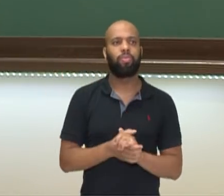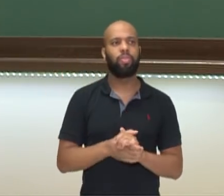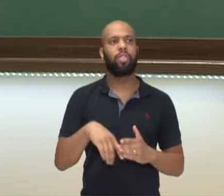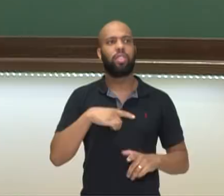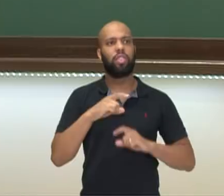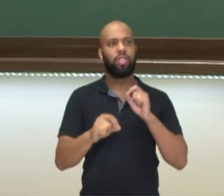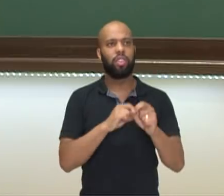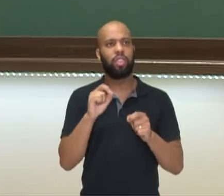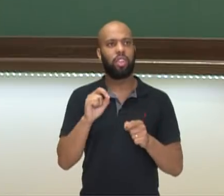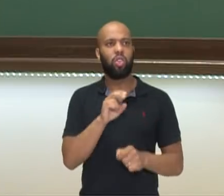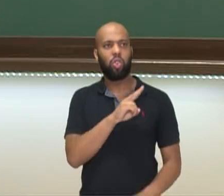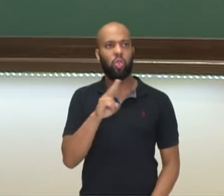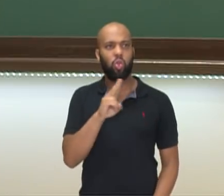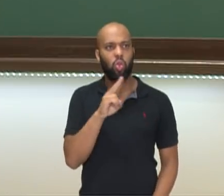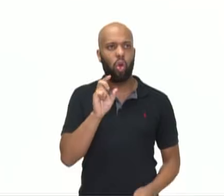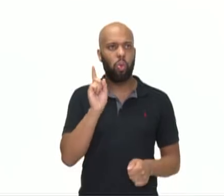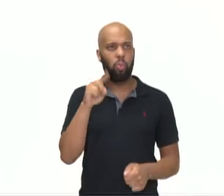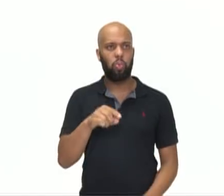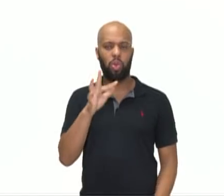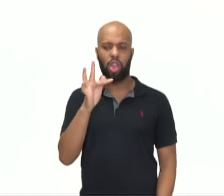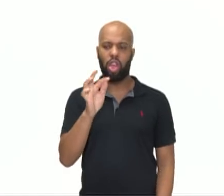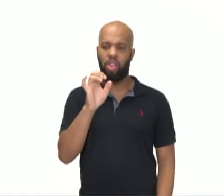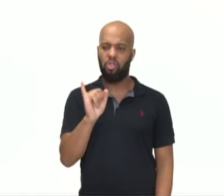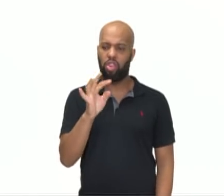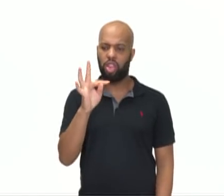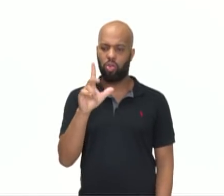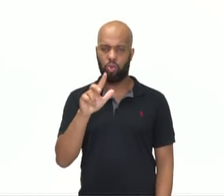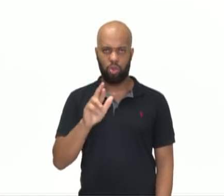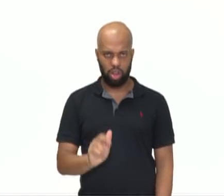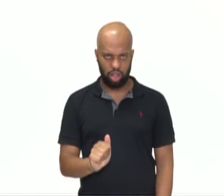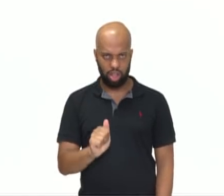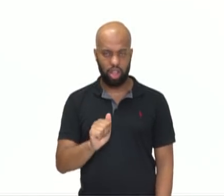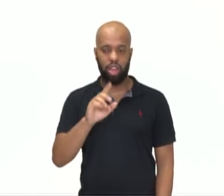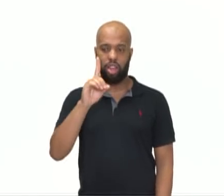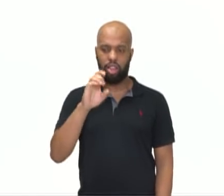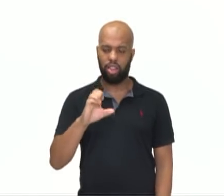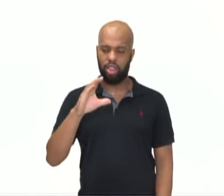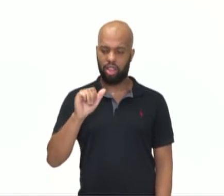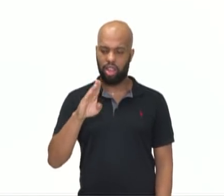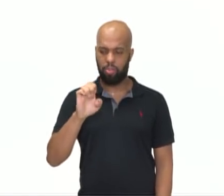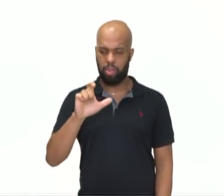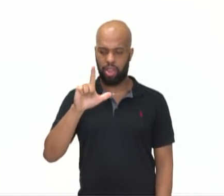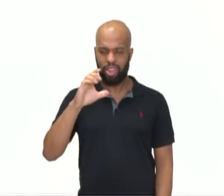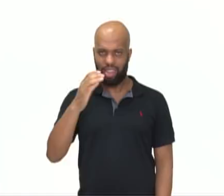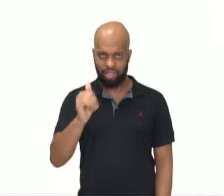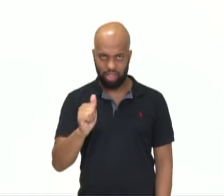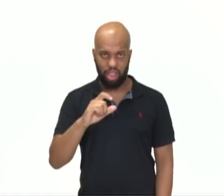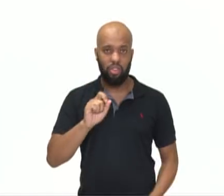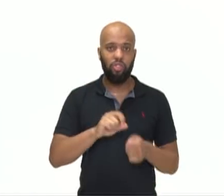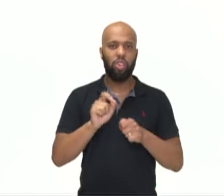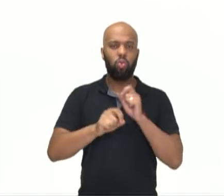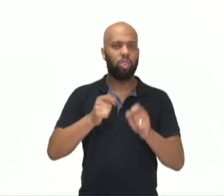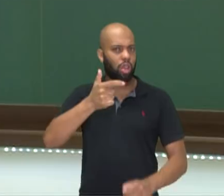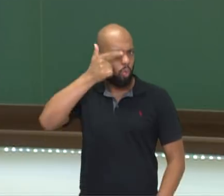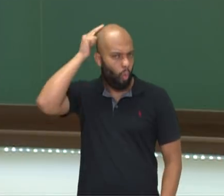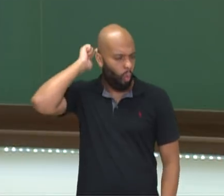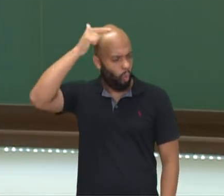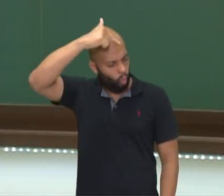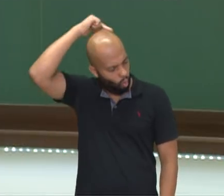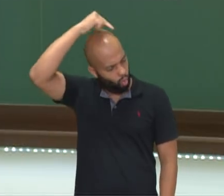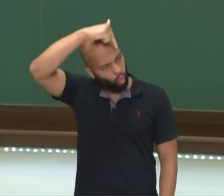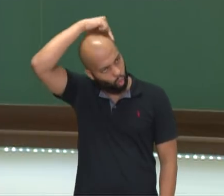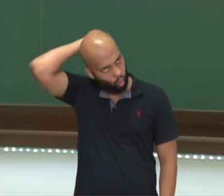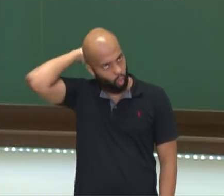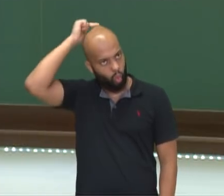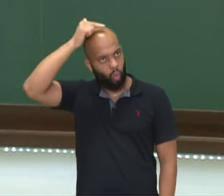de cabeça. Nesse ritual é feita a raspagem do cabelo, ou seja, eles chamam de orô. Então todo candomblecista,